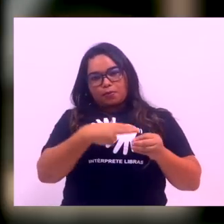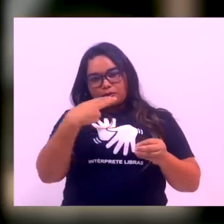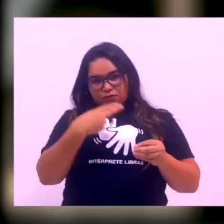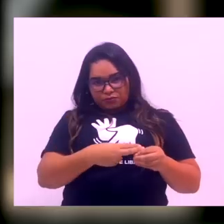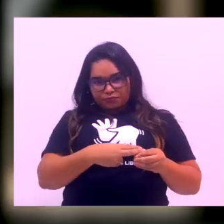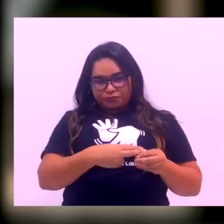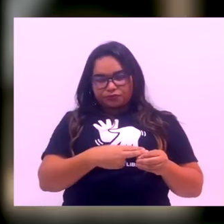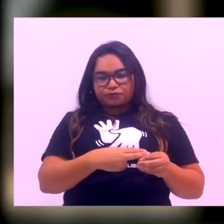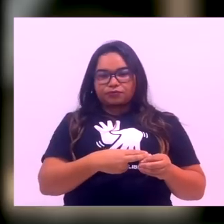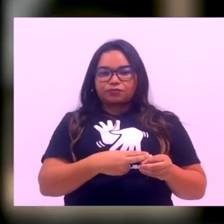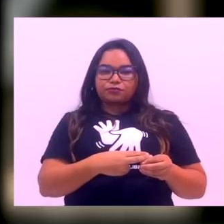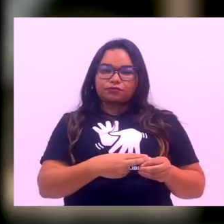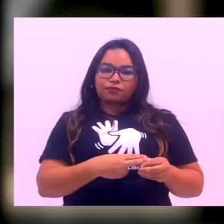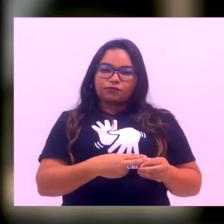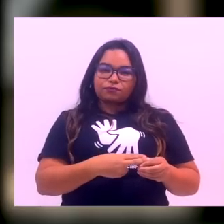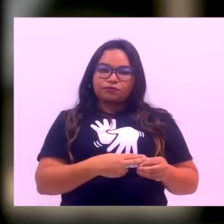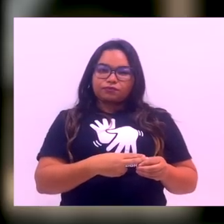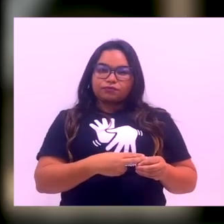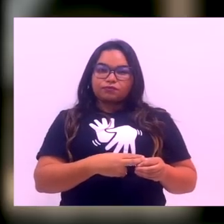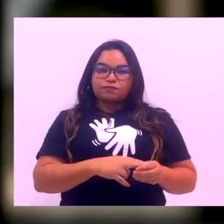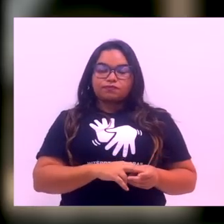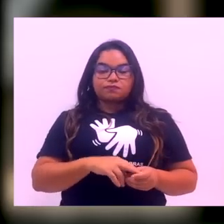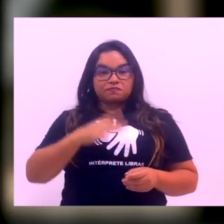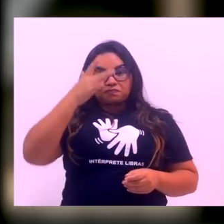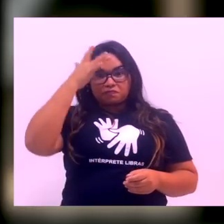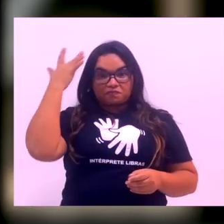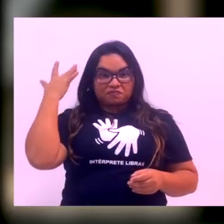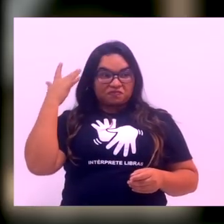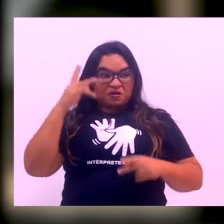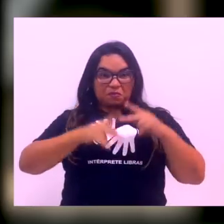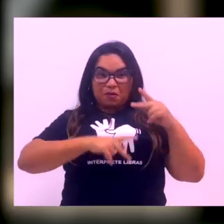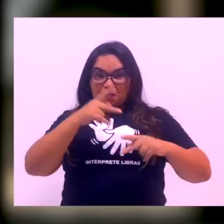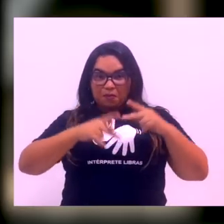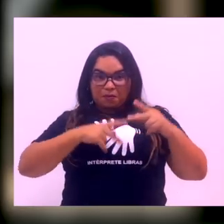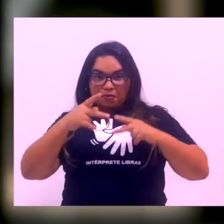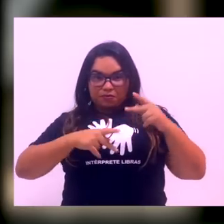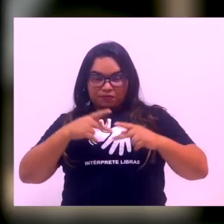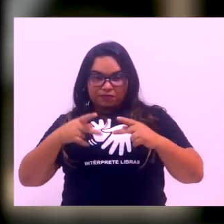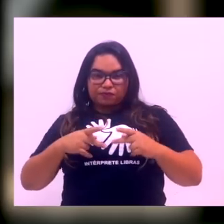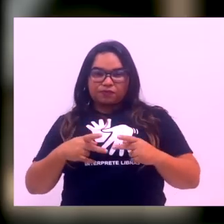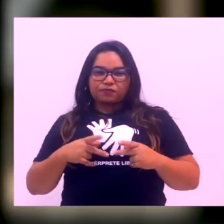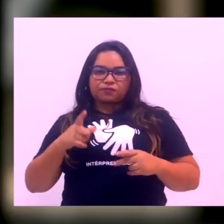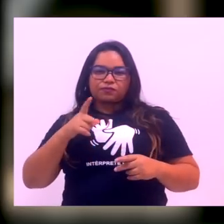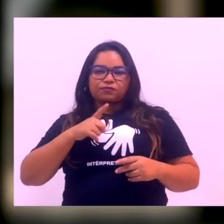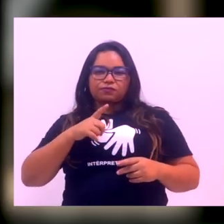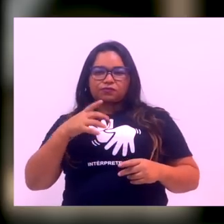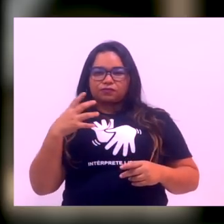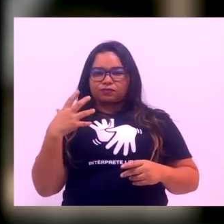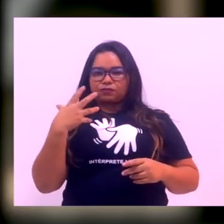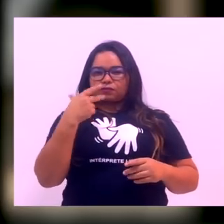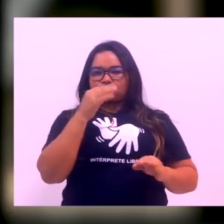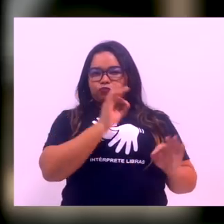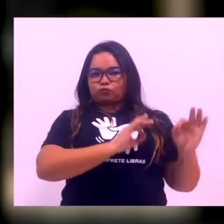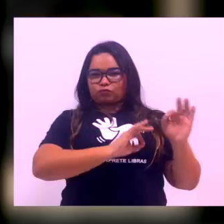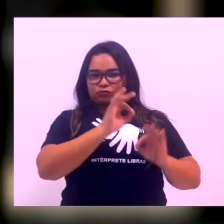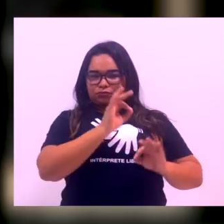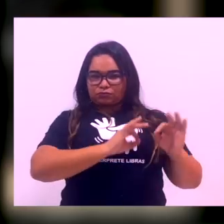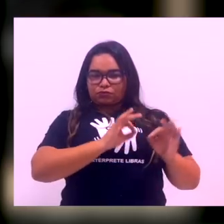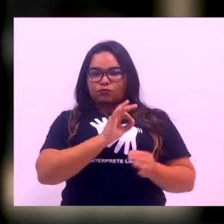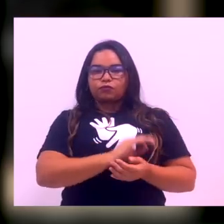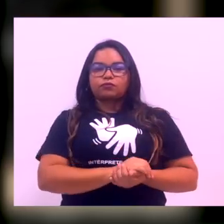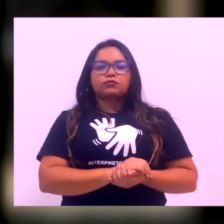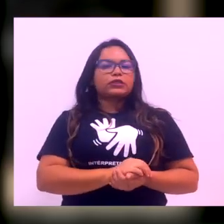foram escavados, contam a história de Nabucodonosor. Esses portais, para a perplexidade das multidões